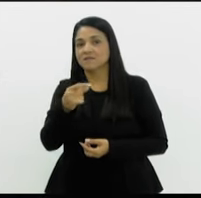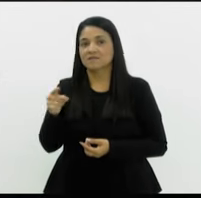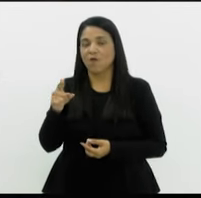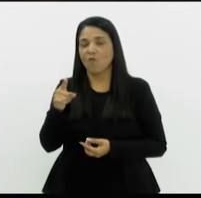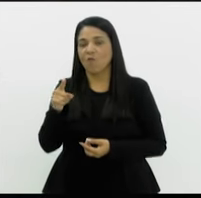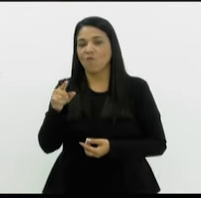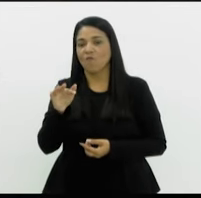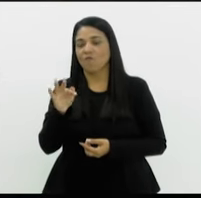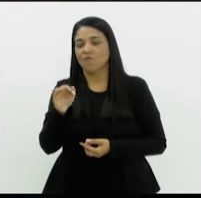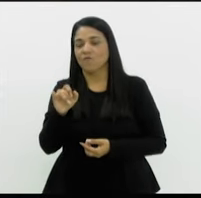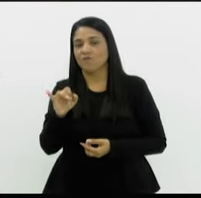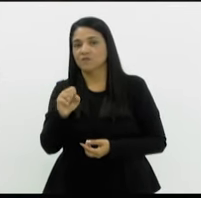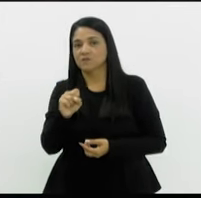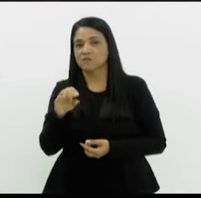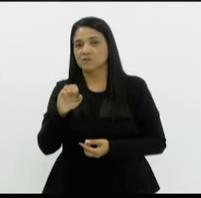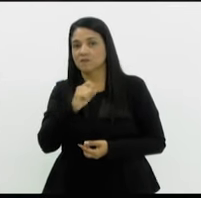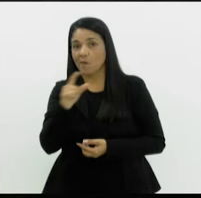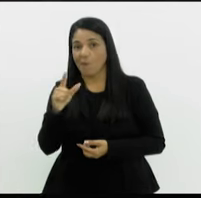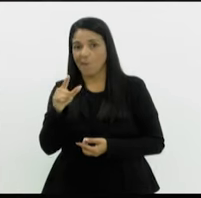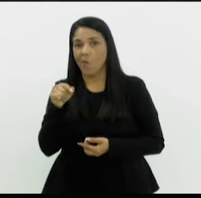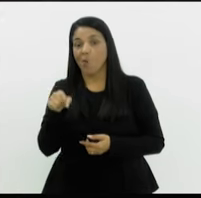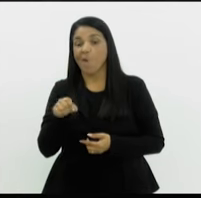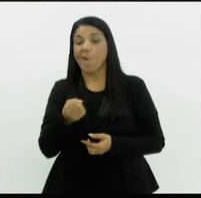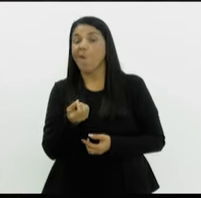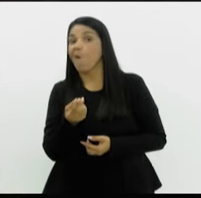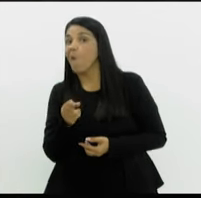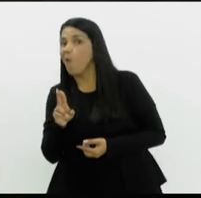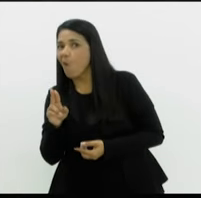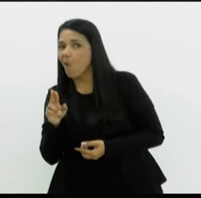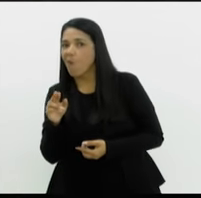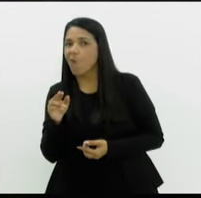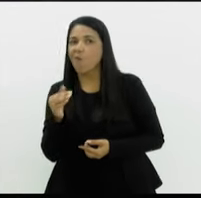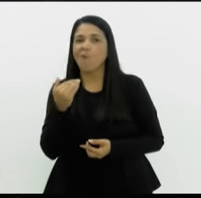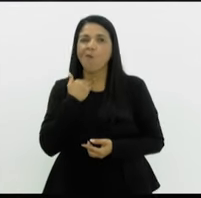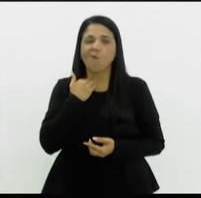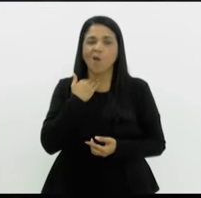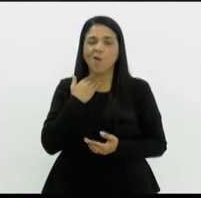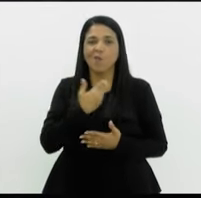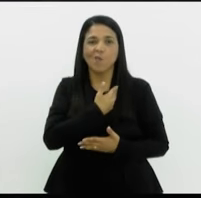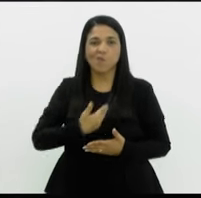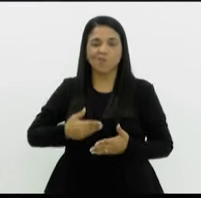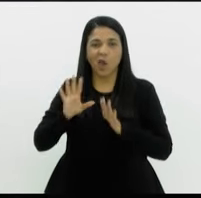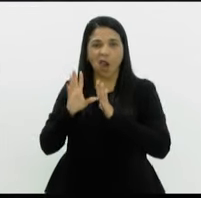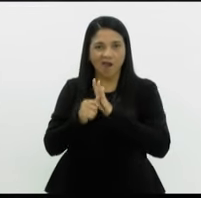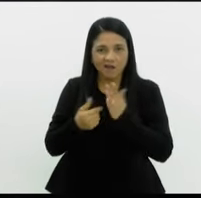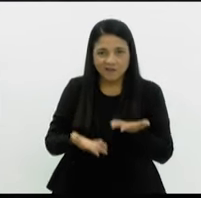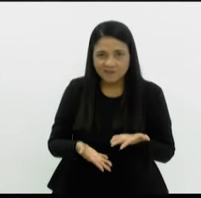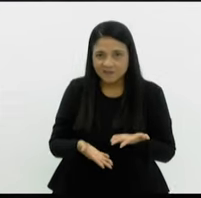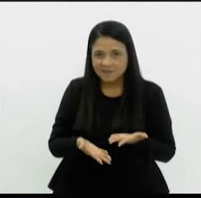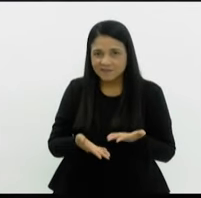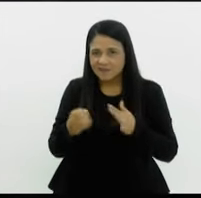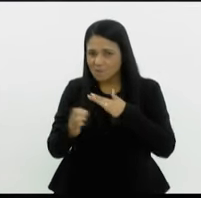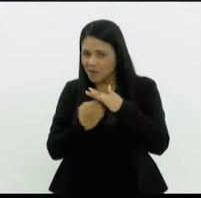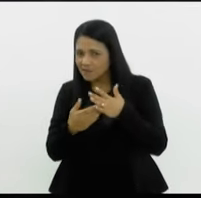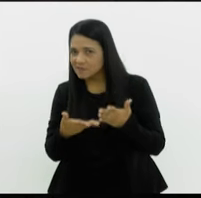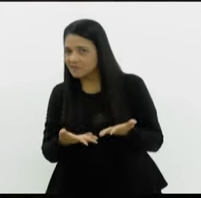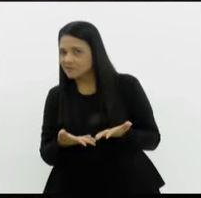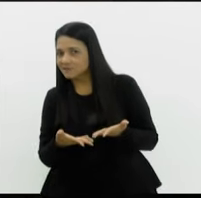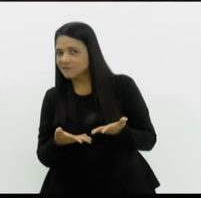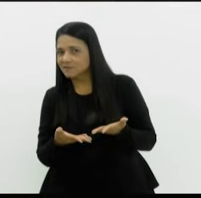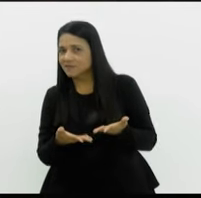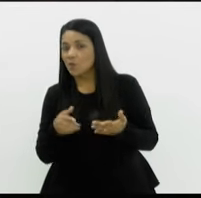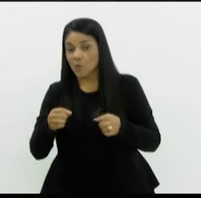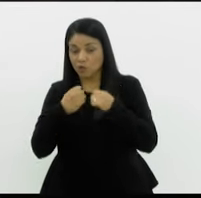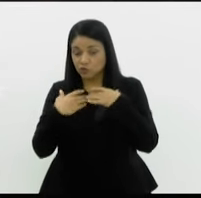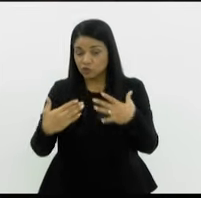sendo lesados. Já pedi, através da Comissão Direito Consumidor, uma audiência pública aqui na